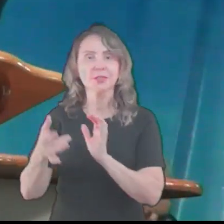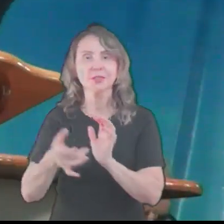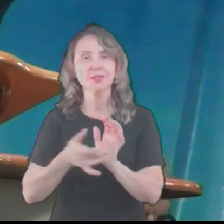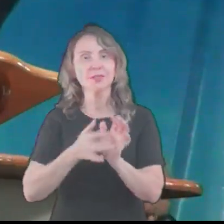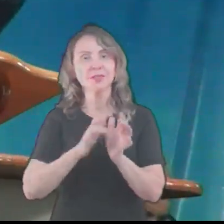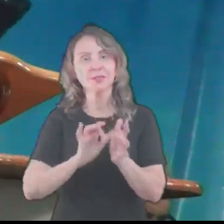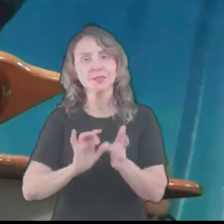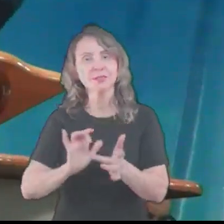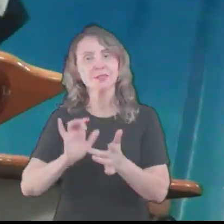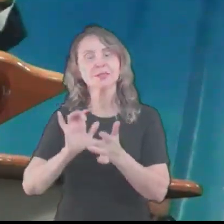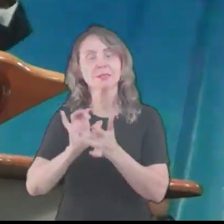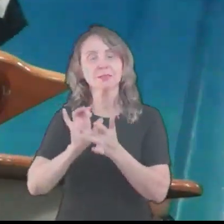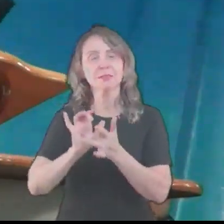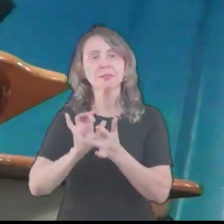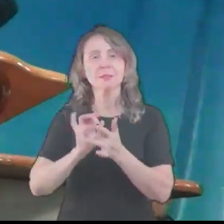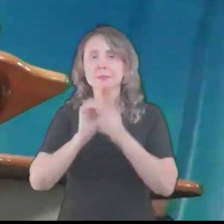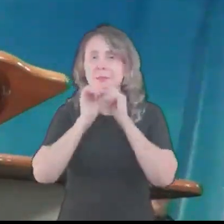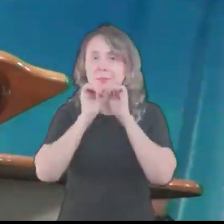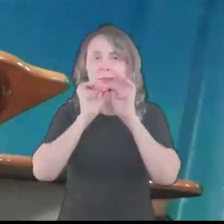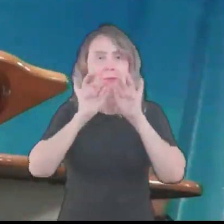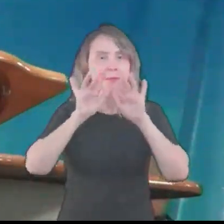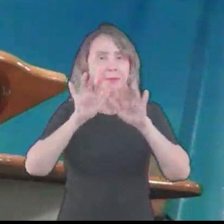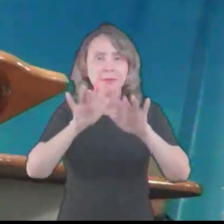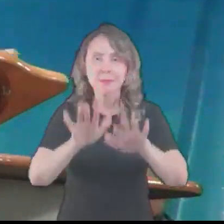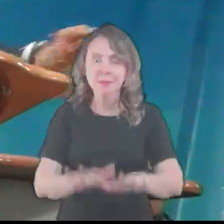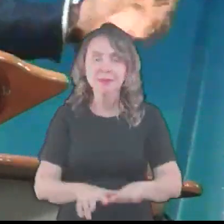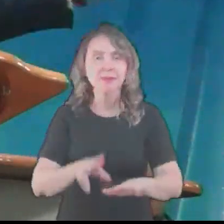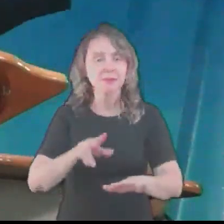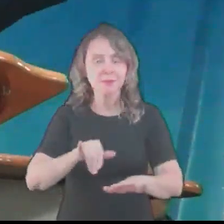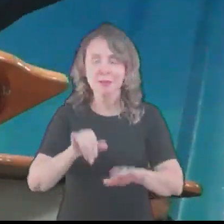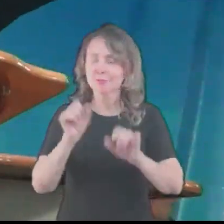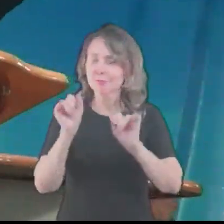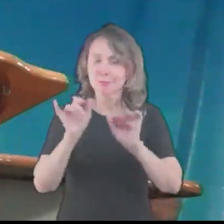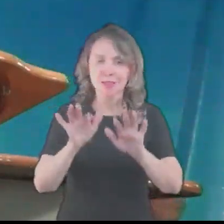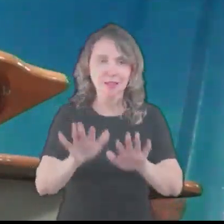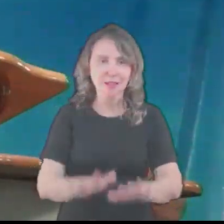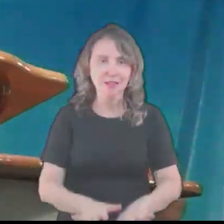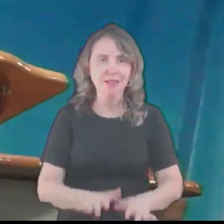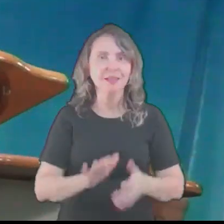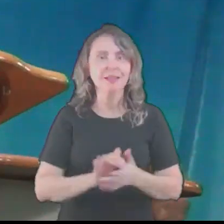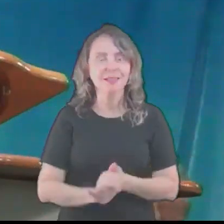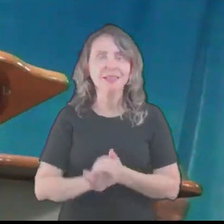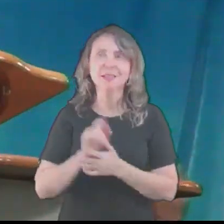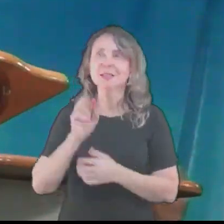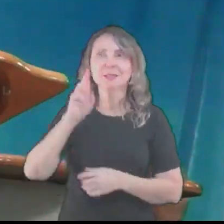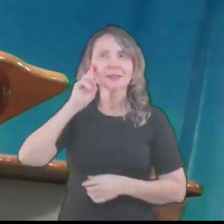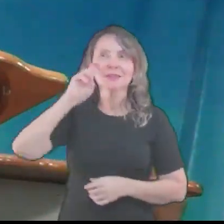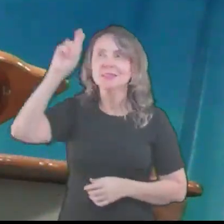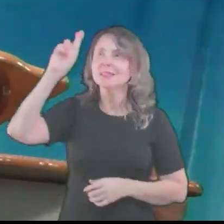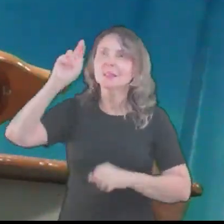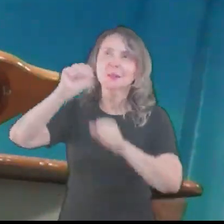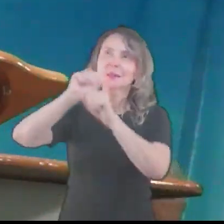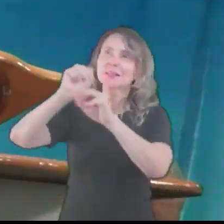mais ainda as bênçãos recaídas em nossa vida, para que o nome do Senhor seja glorificado.